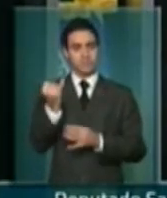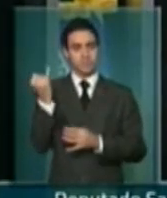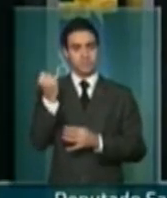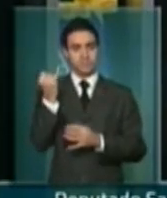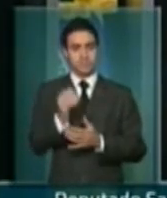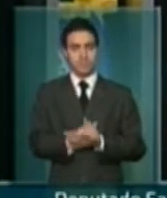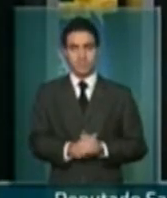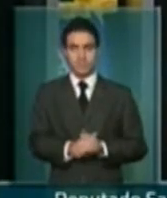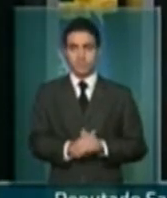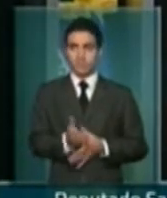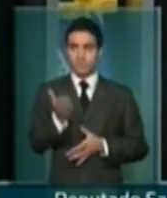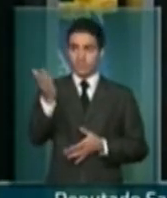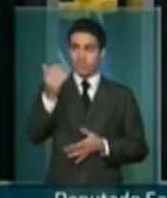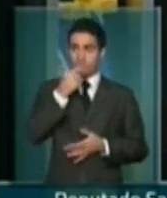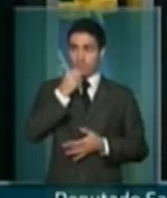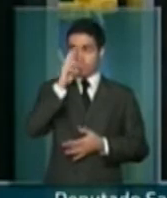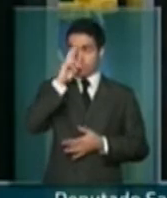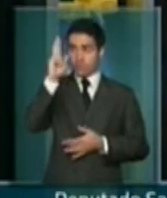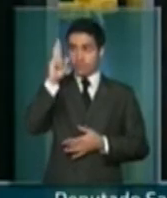Senhor